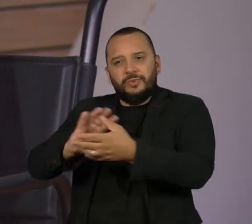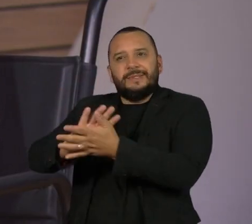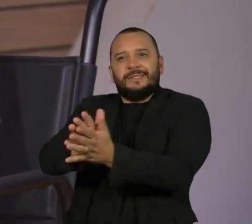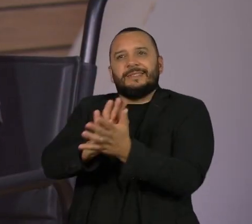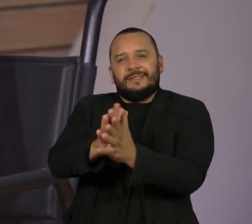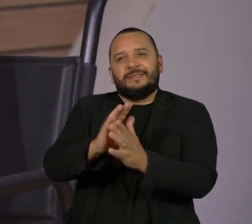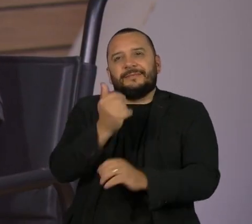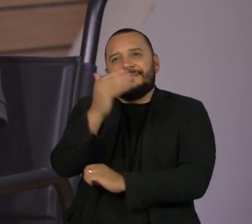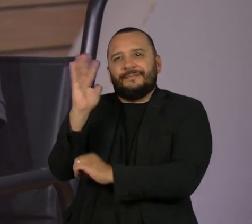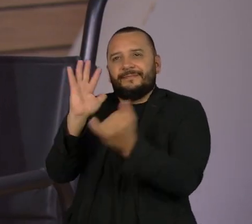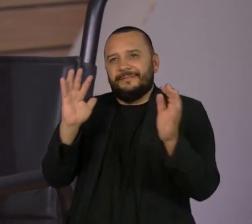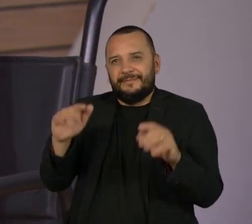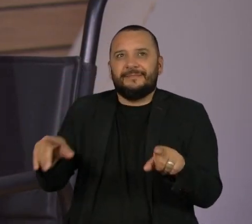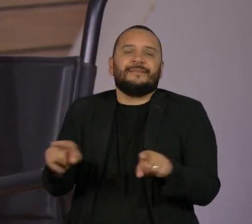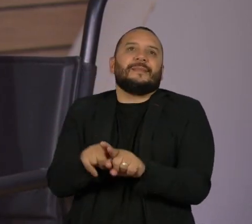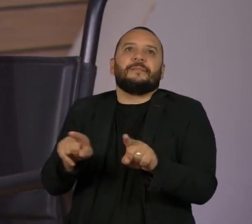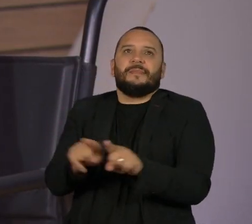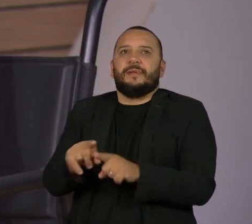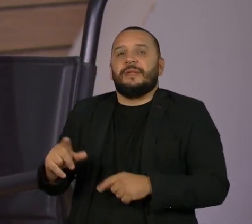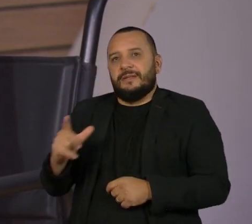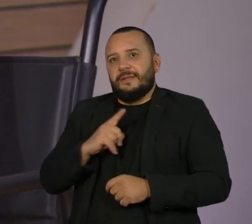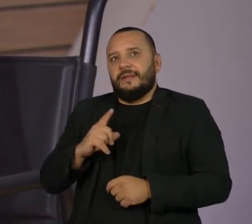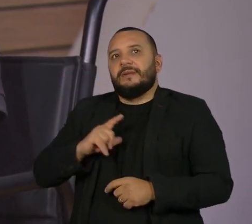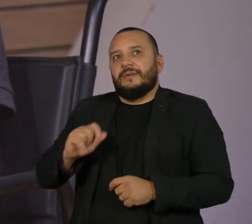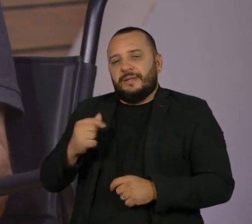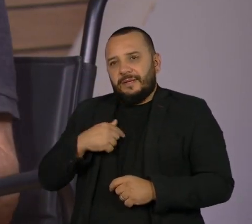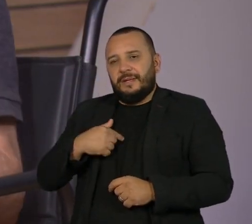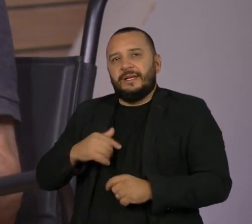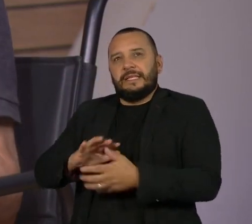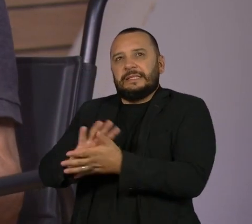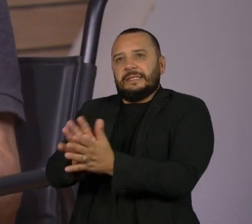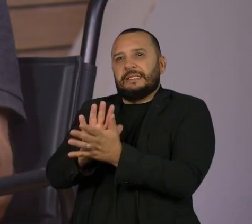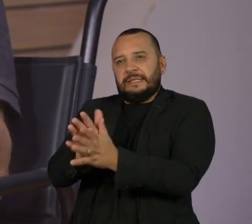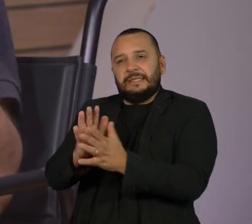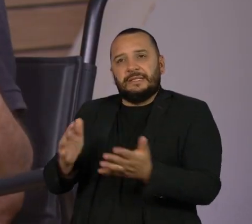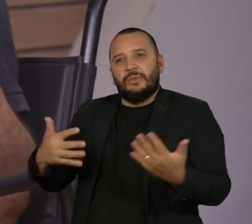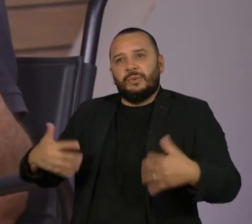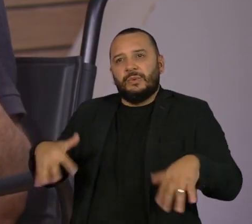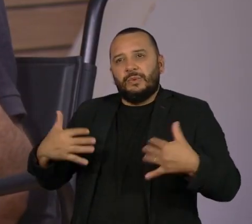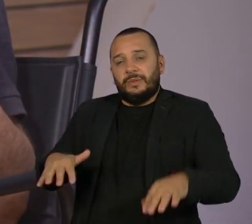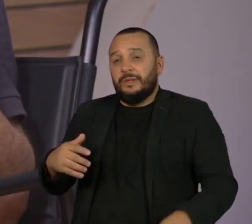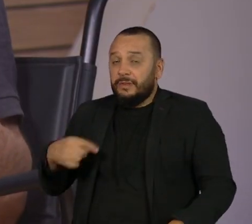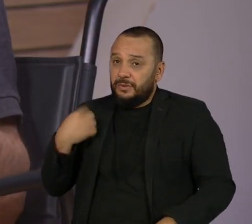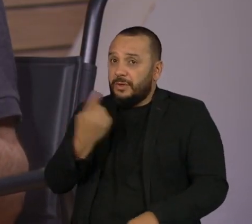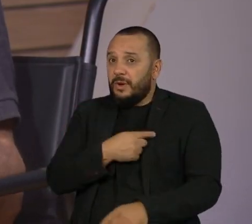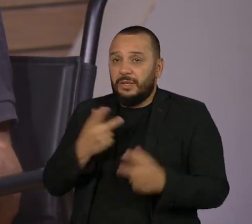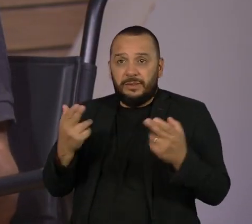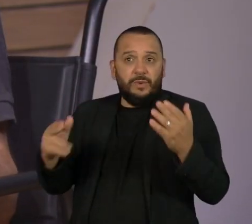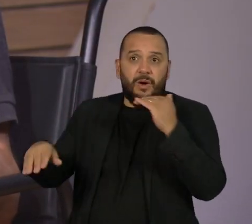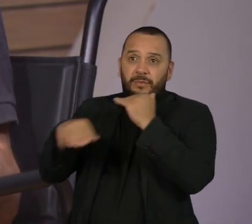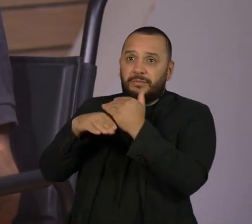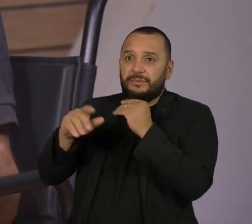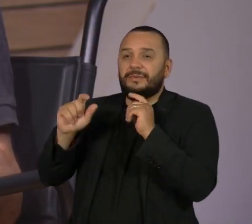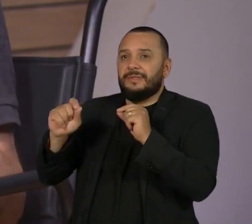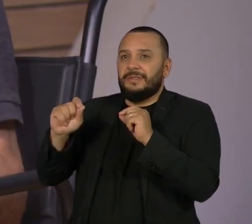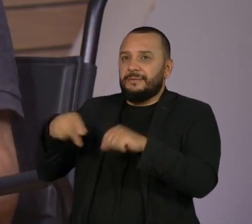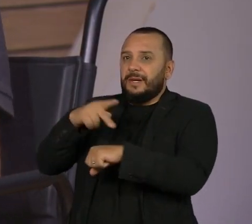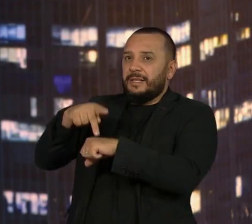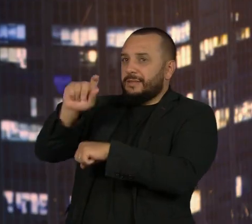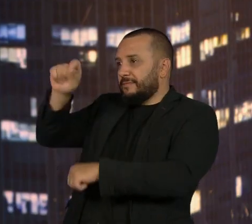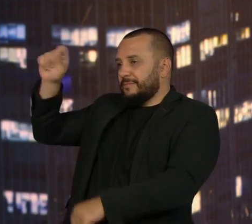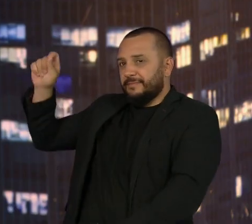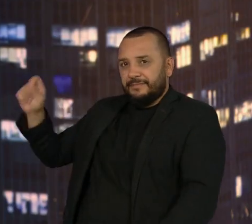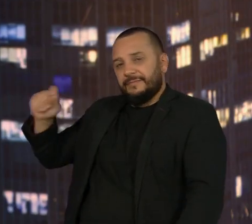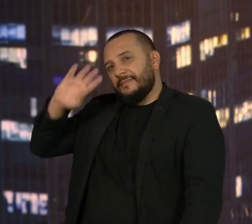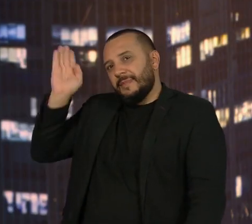Brasil ainda faz emissão com o desmatamento, que é muito grande, nos coloca no mesmo patamar dos grandes emissores. Então, o